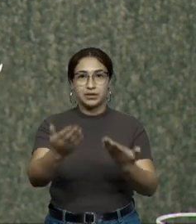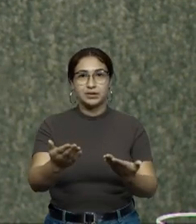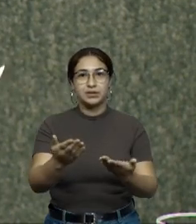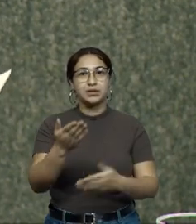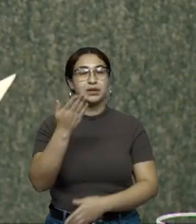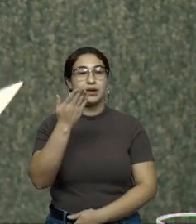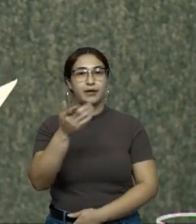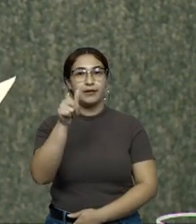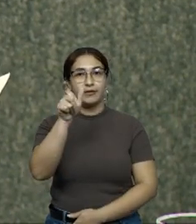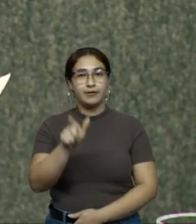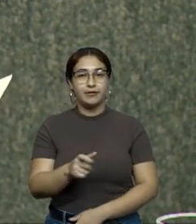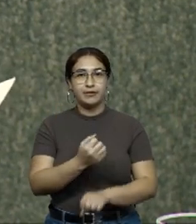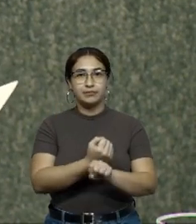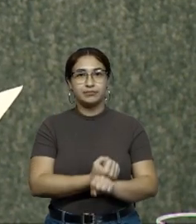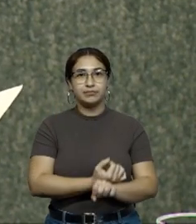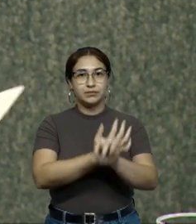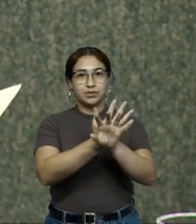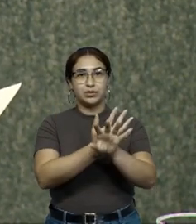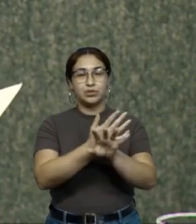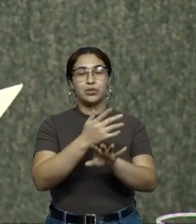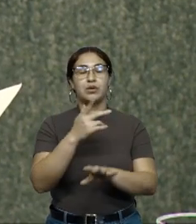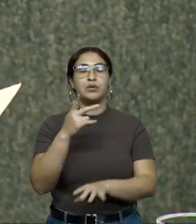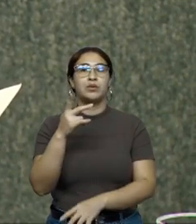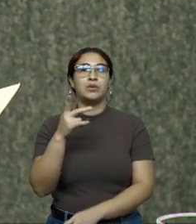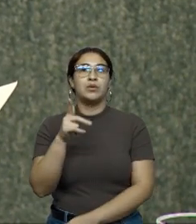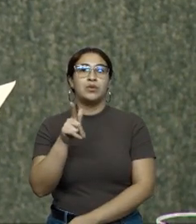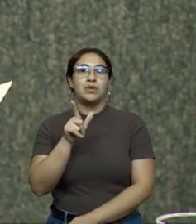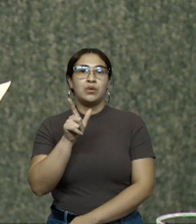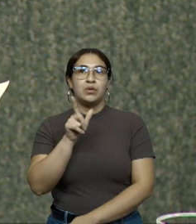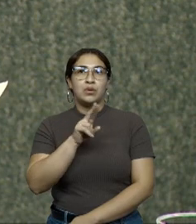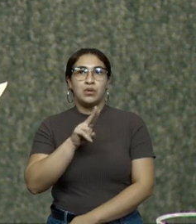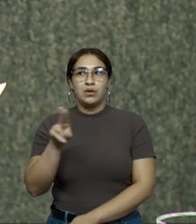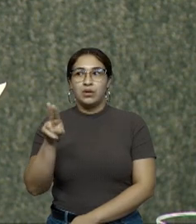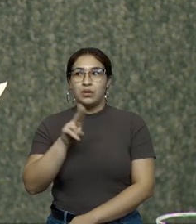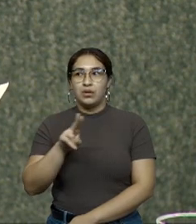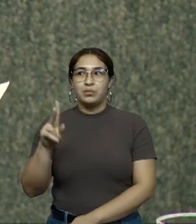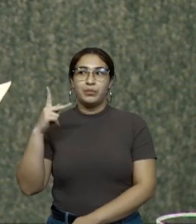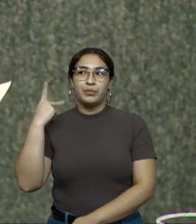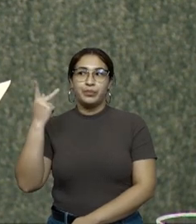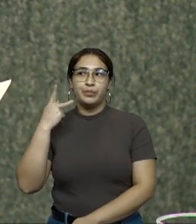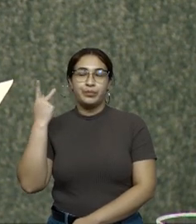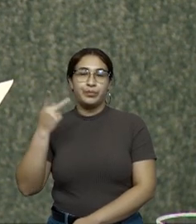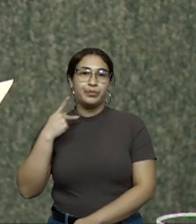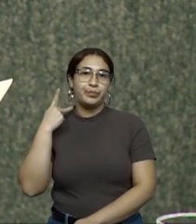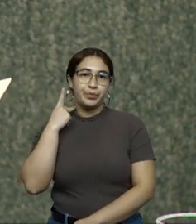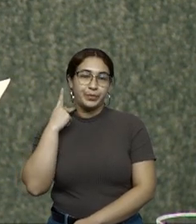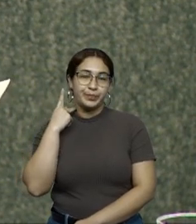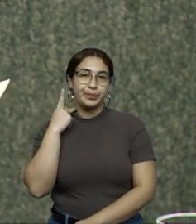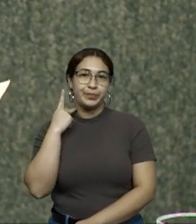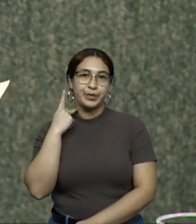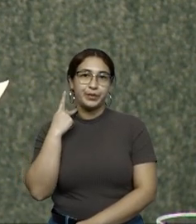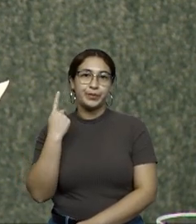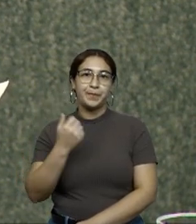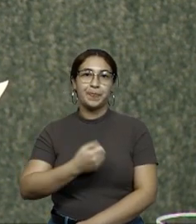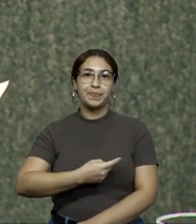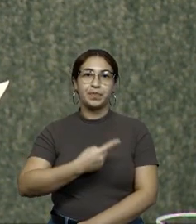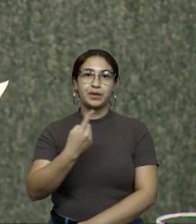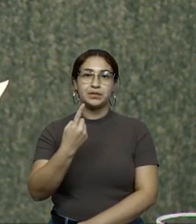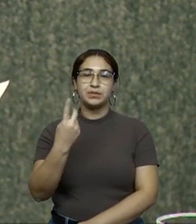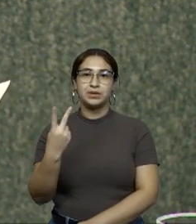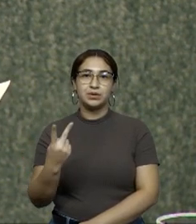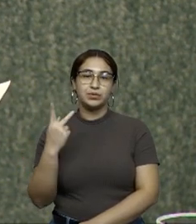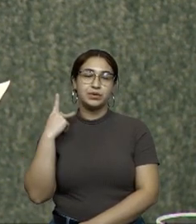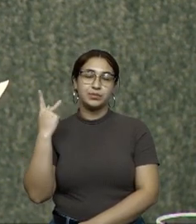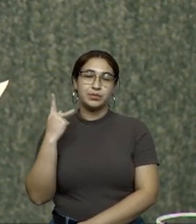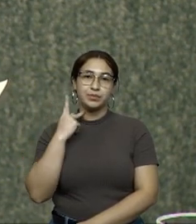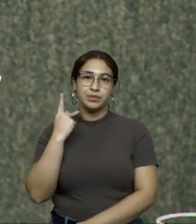do promotor de Justiça da Vara da moralidade da 12ª promotoria da capital Dr